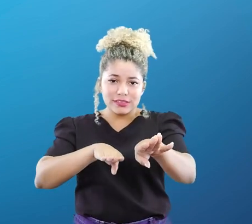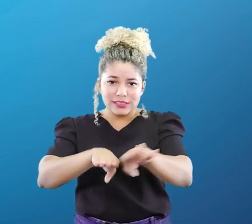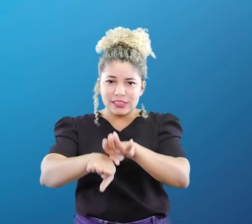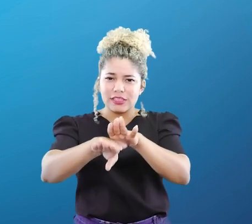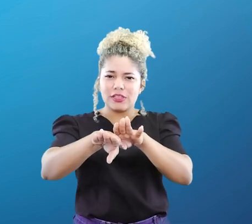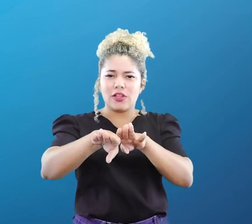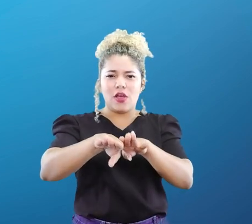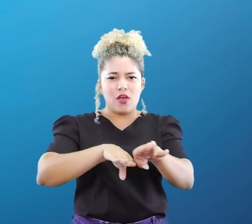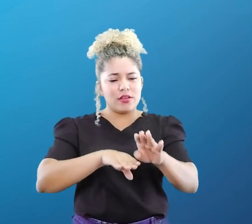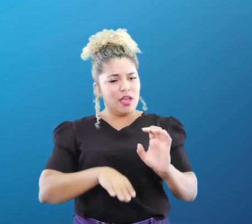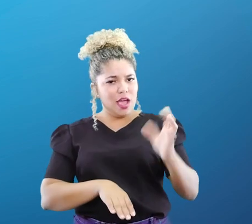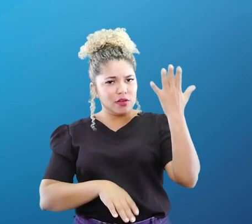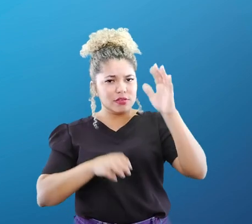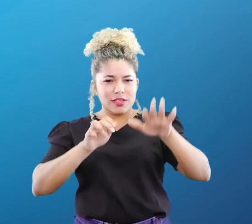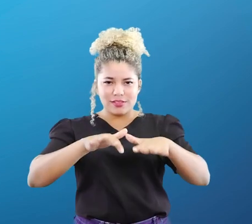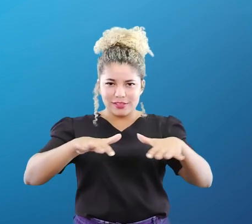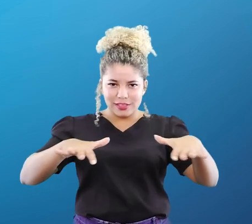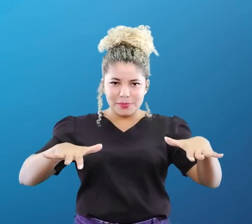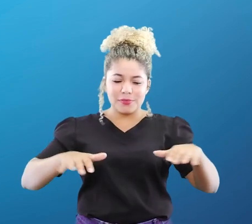causando os tremores de terra.